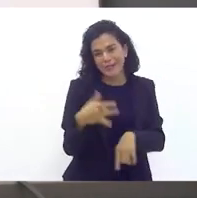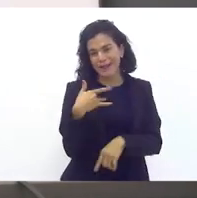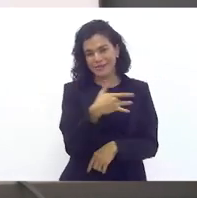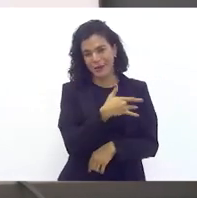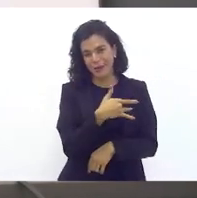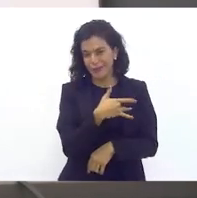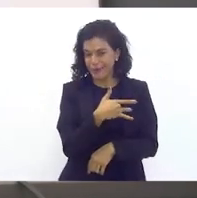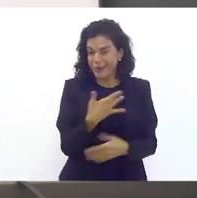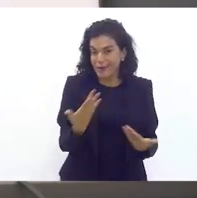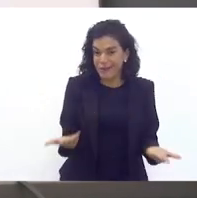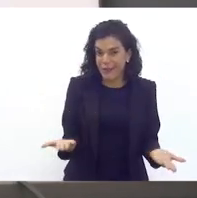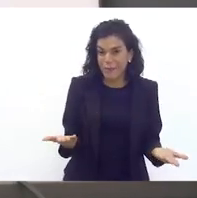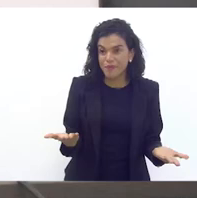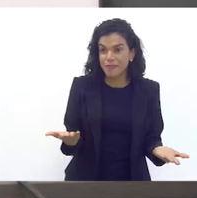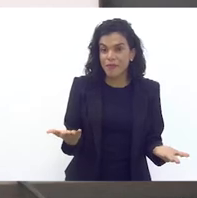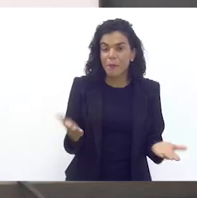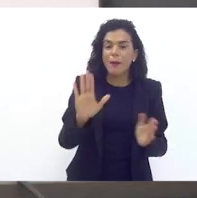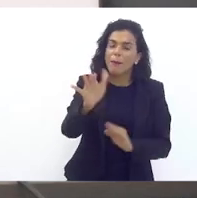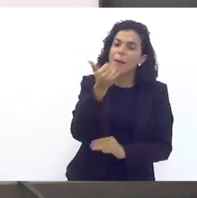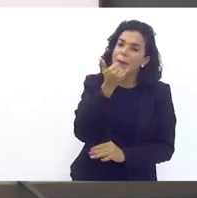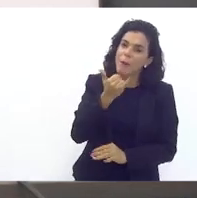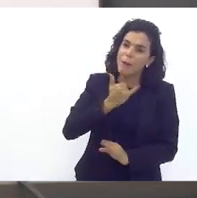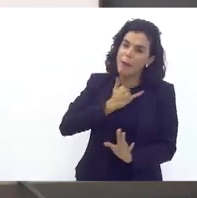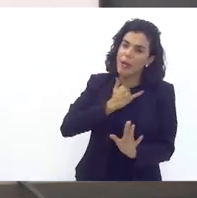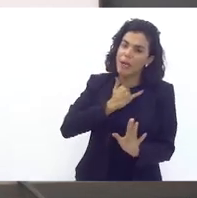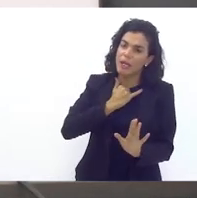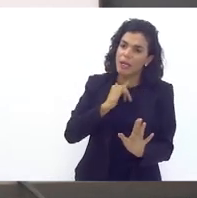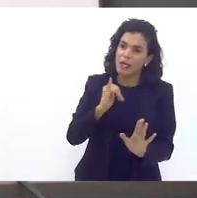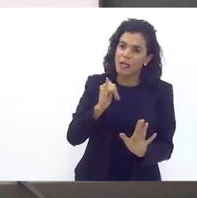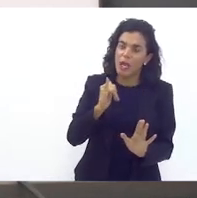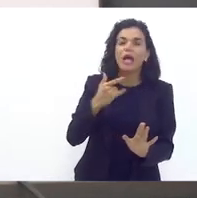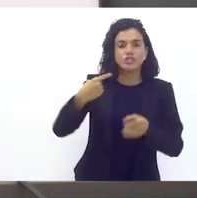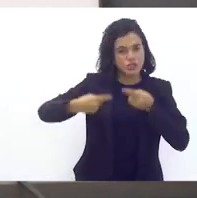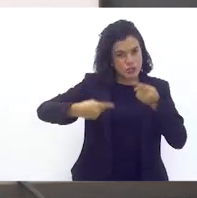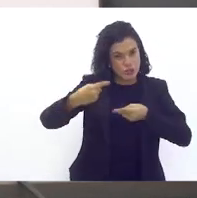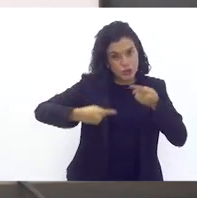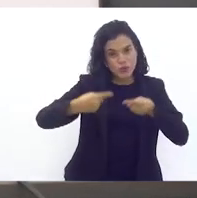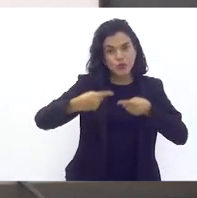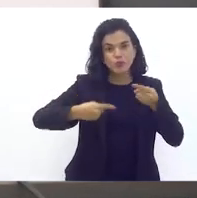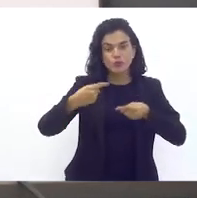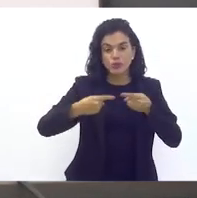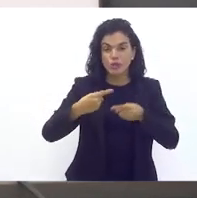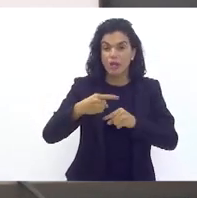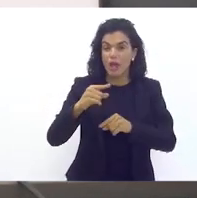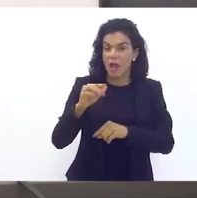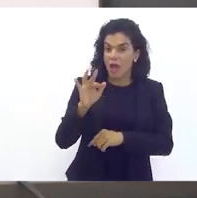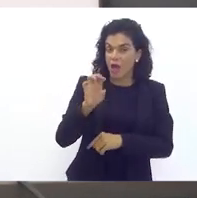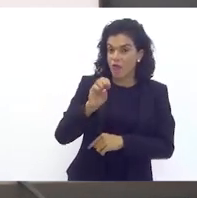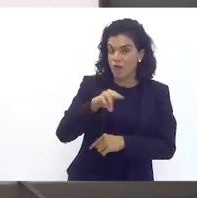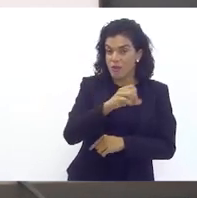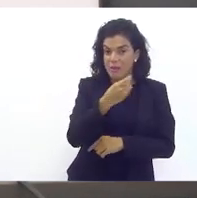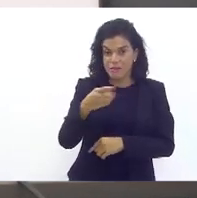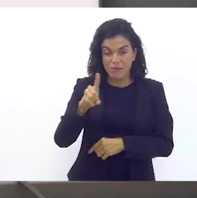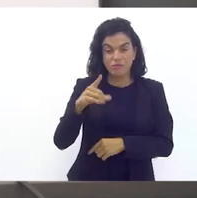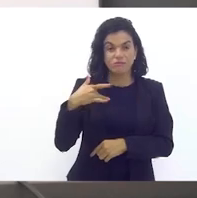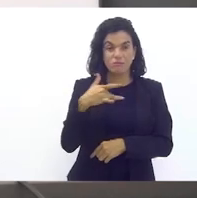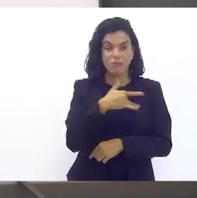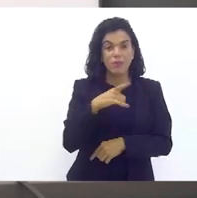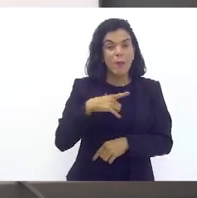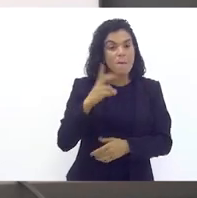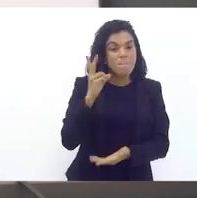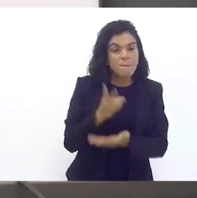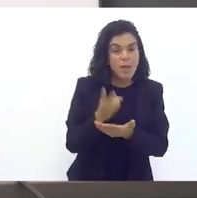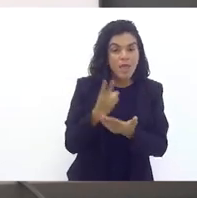Então, até o modelo isso a gente não é discute. Concurso público. Até discute. A Fundação Saúde, salvo engano, tem o mesmo